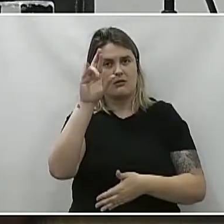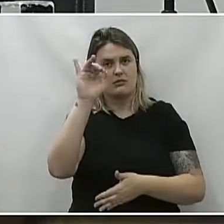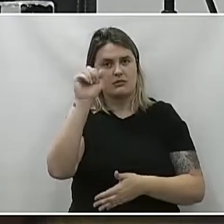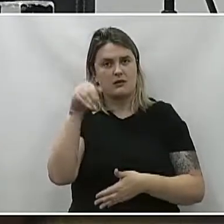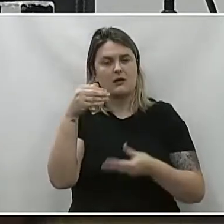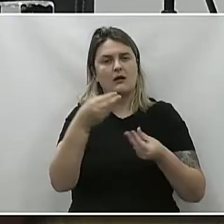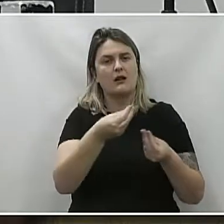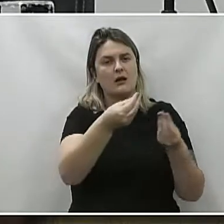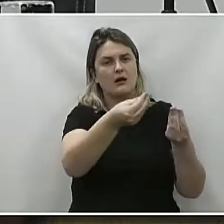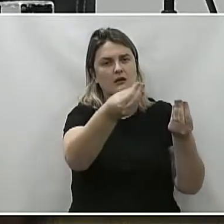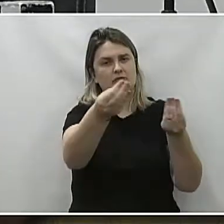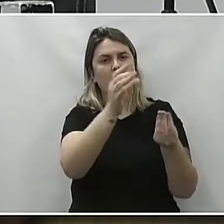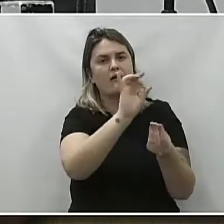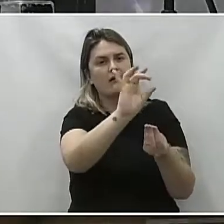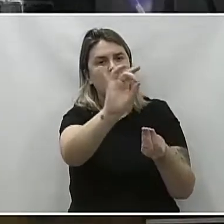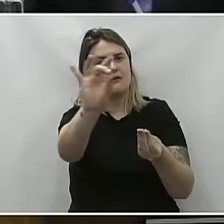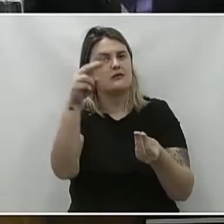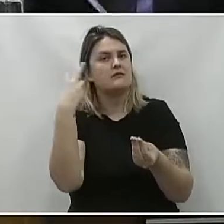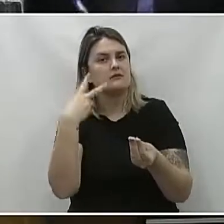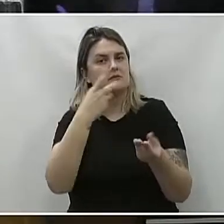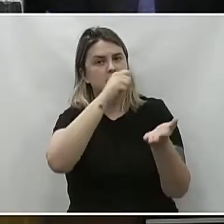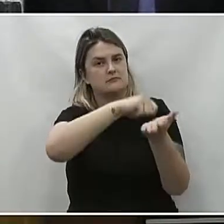Adrian para que apanhe as assinaturas.